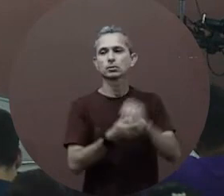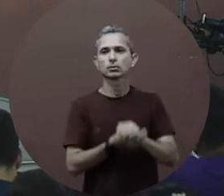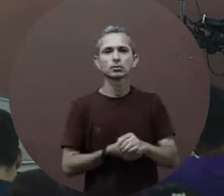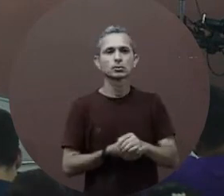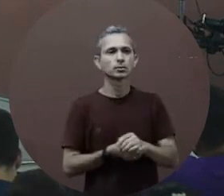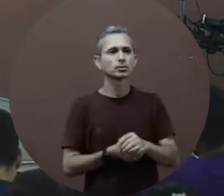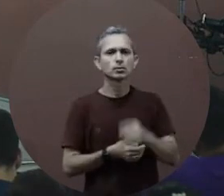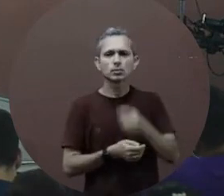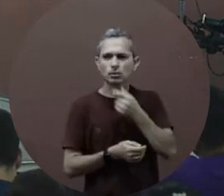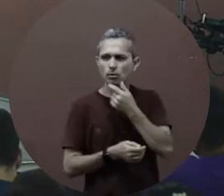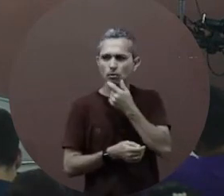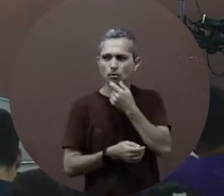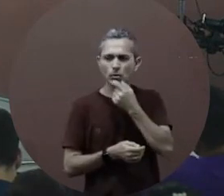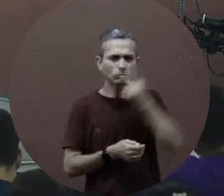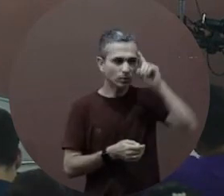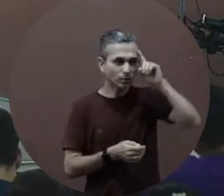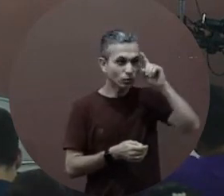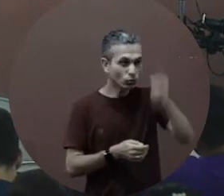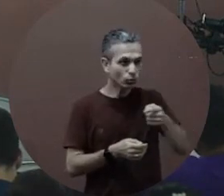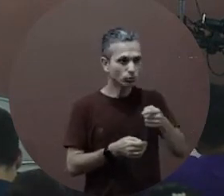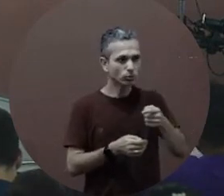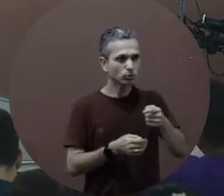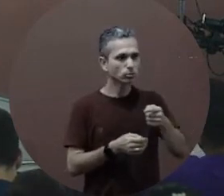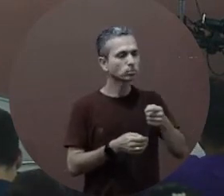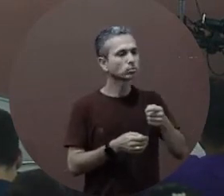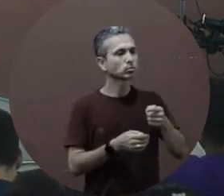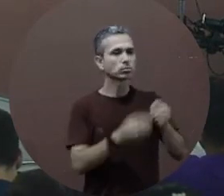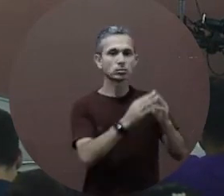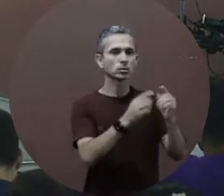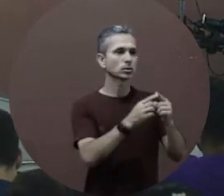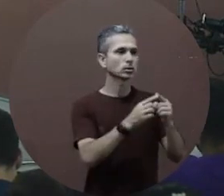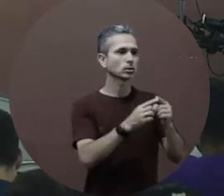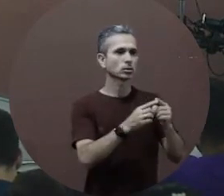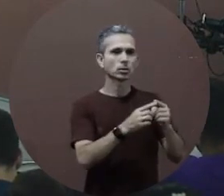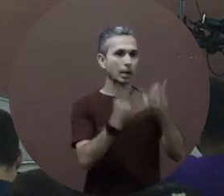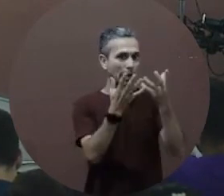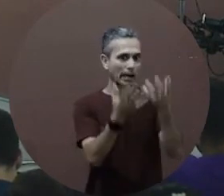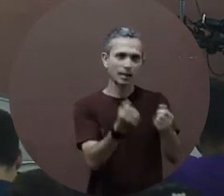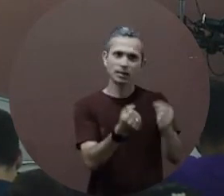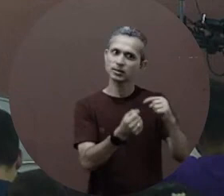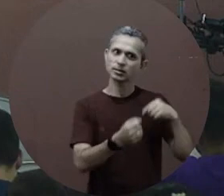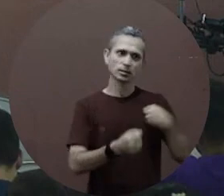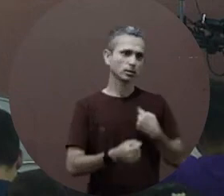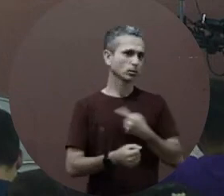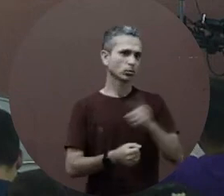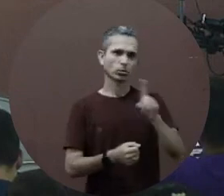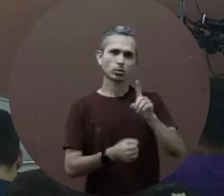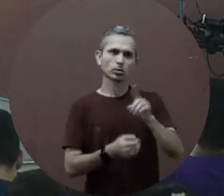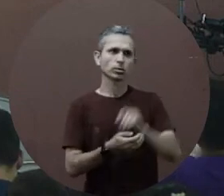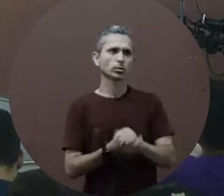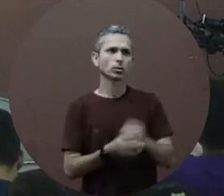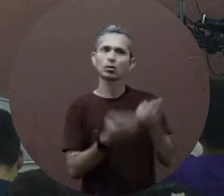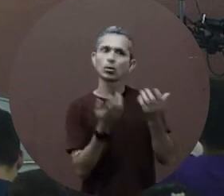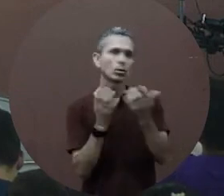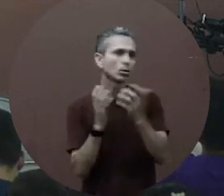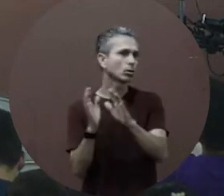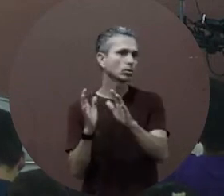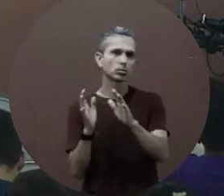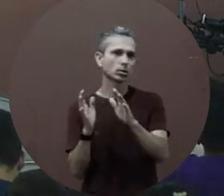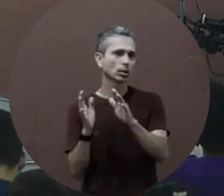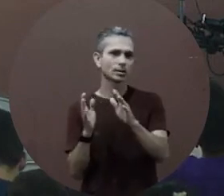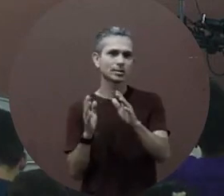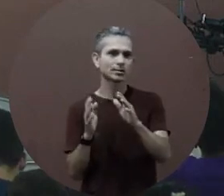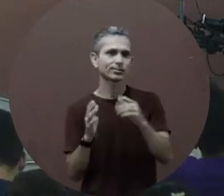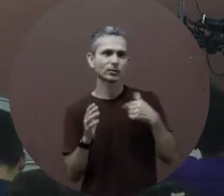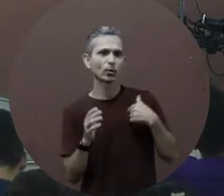igreja não recebe a gente, não quer que ninguém saiba o que é que a gente tem para dizer, mas quando a gente for aí, a gente vai mostrar quem ele é.